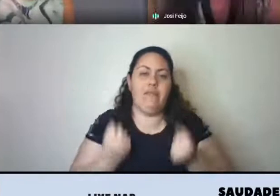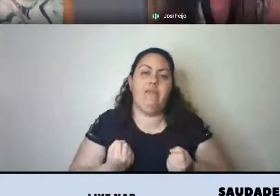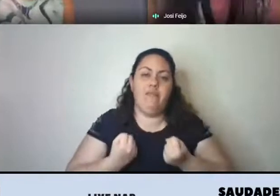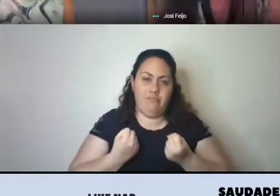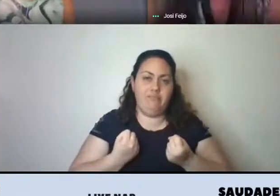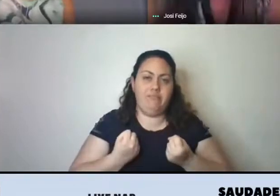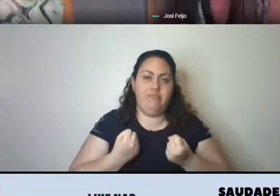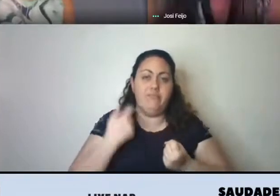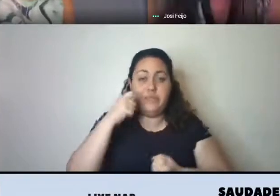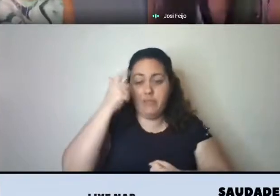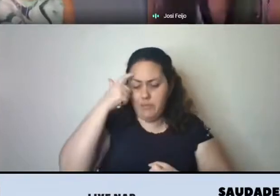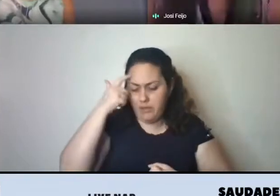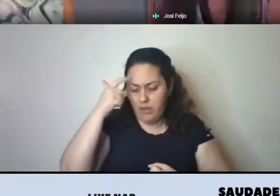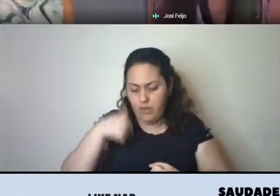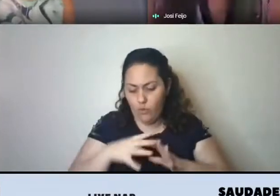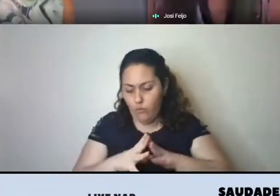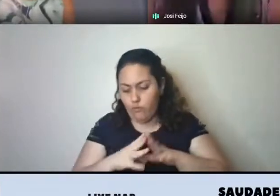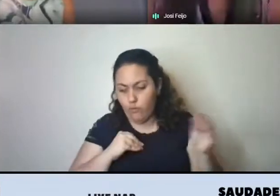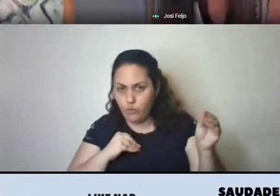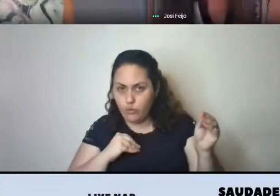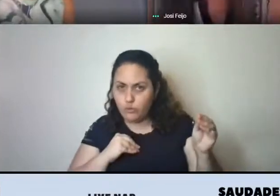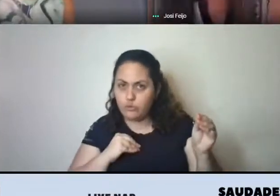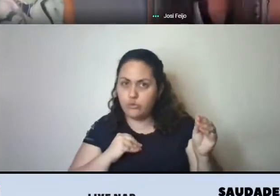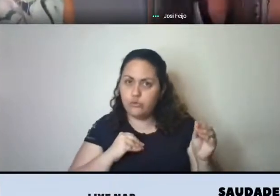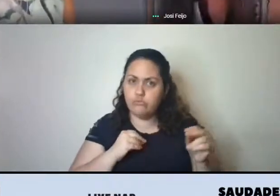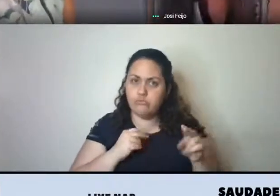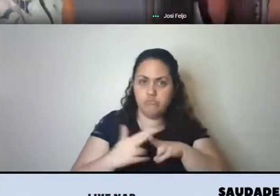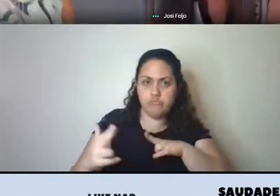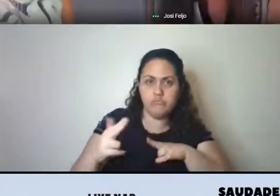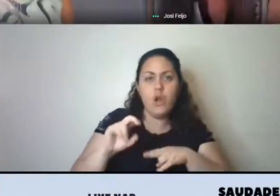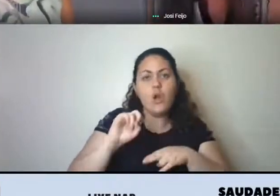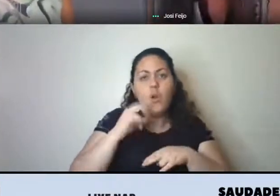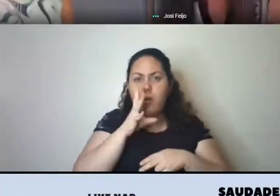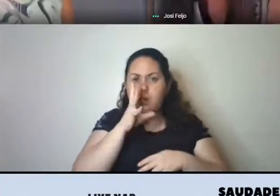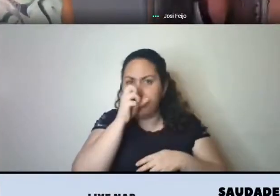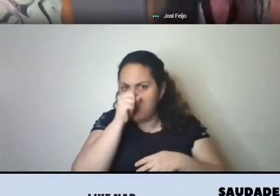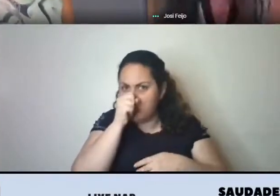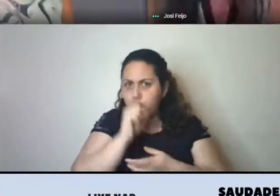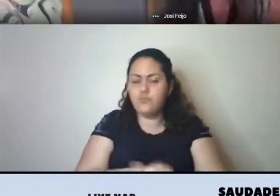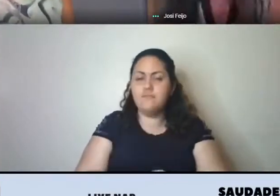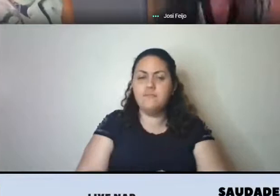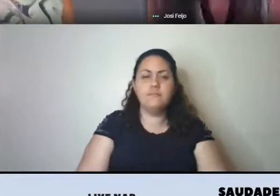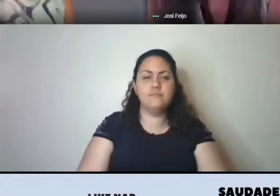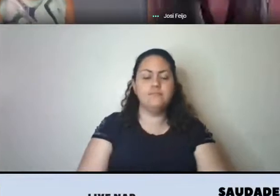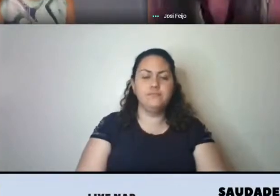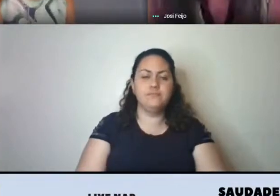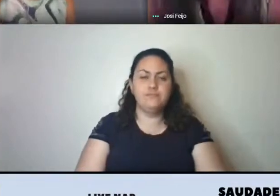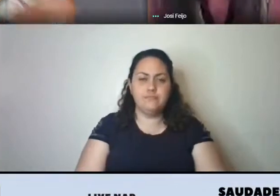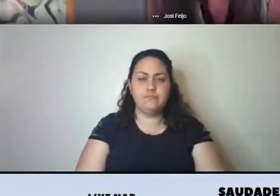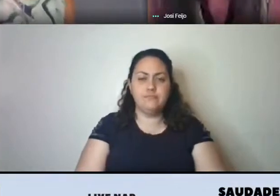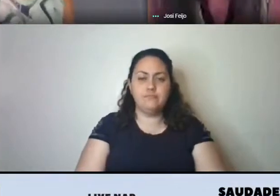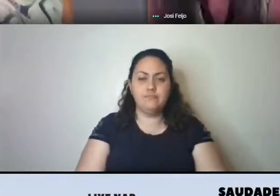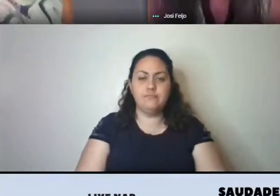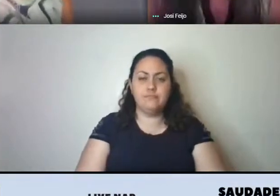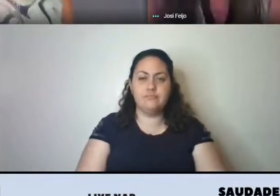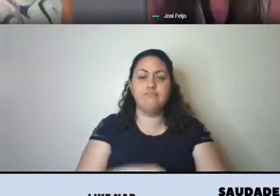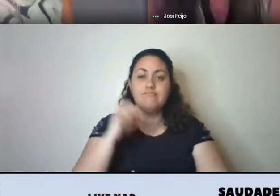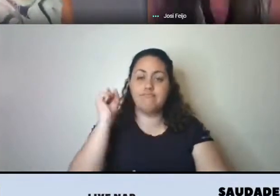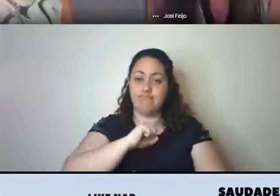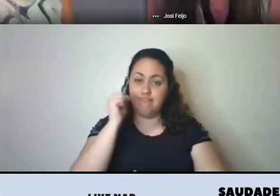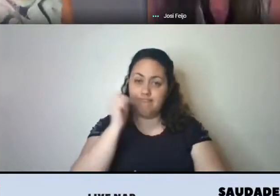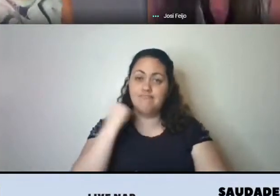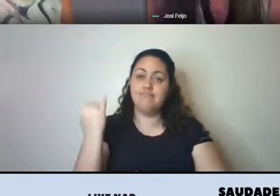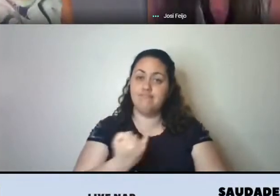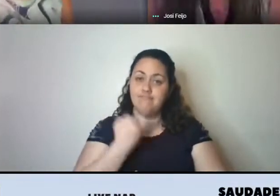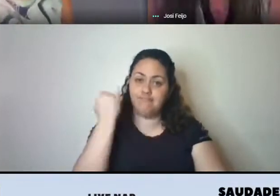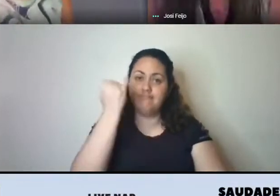não está anestesiando de alguma forma. Sim, sem dúvida, isso é muito importante, né? E eu queria